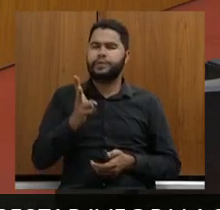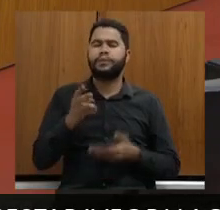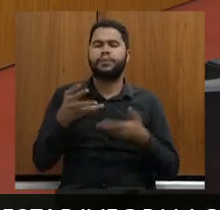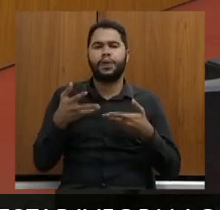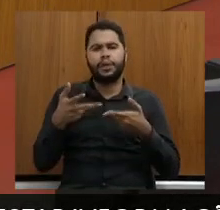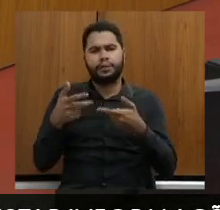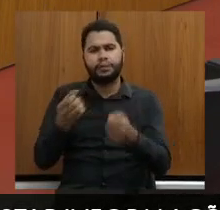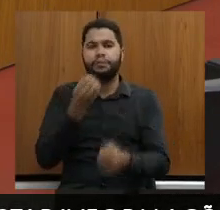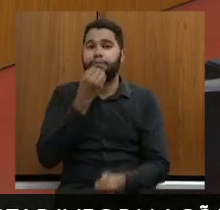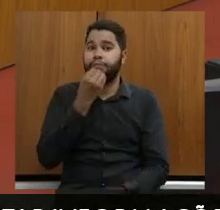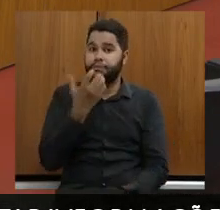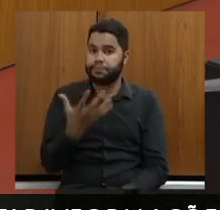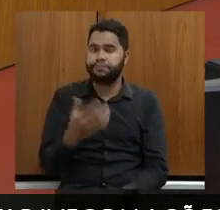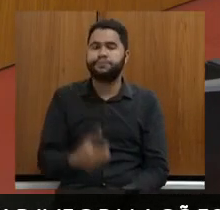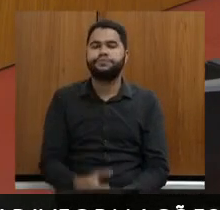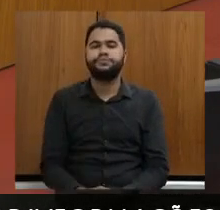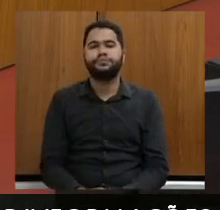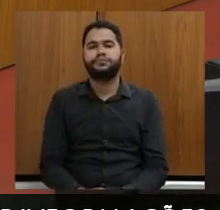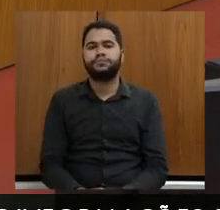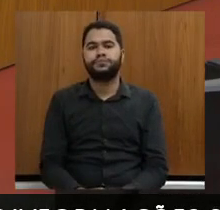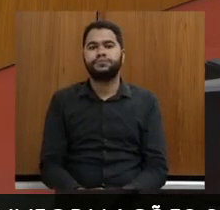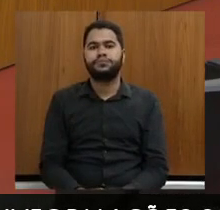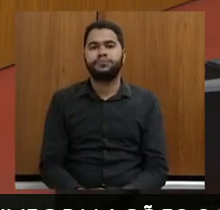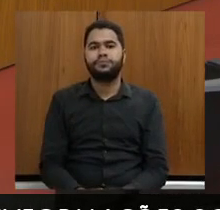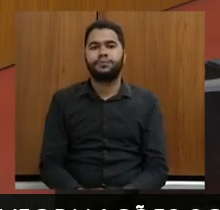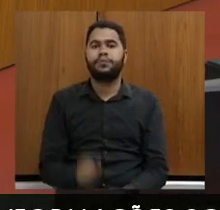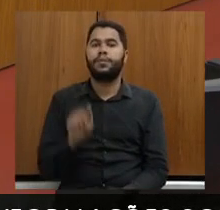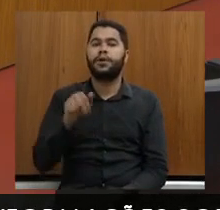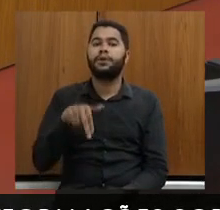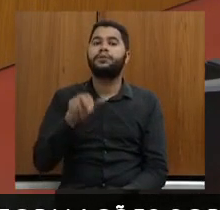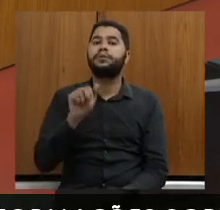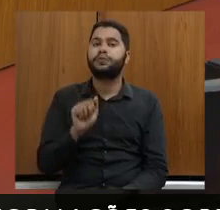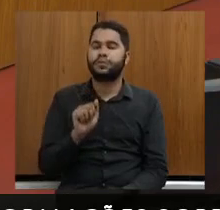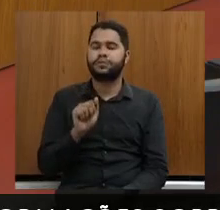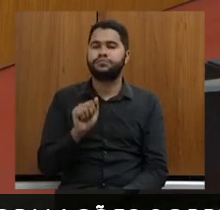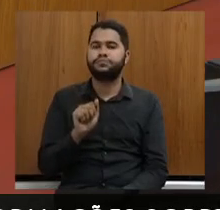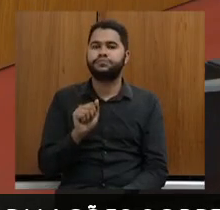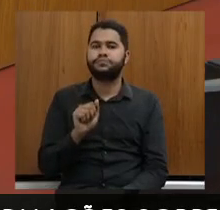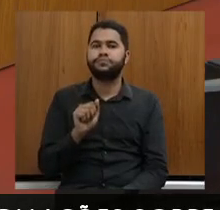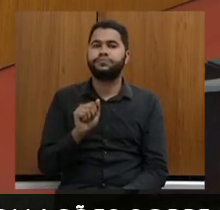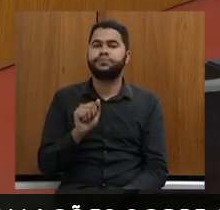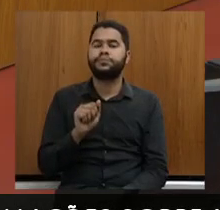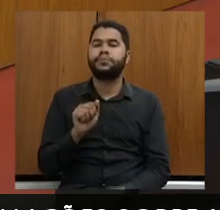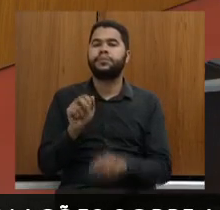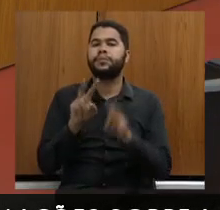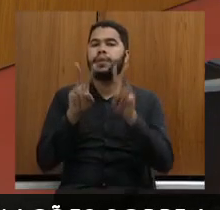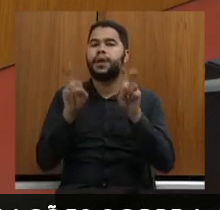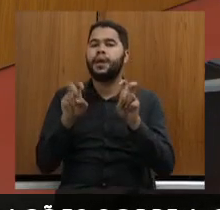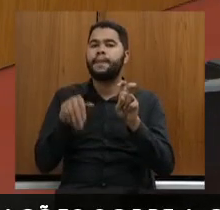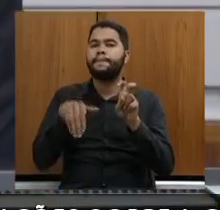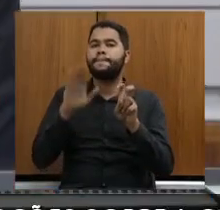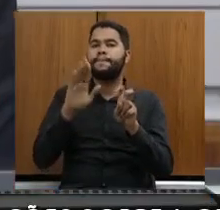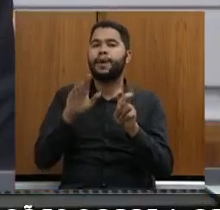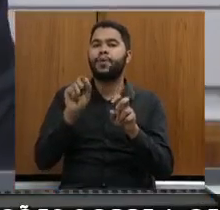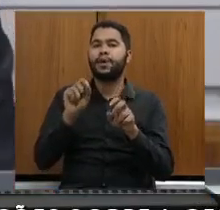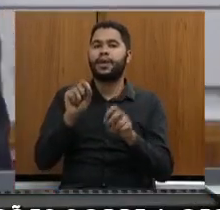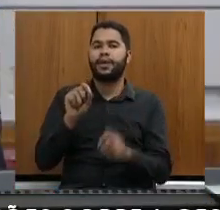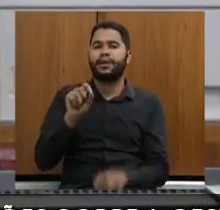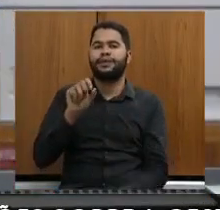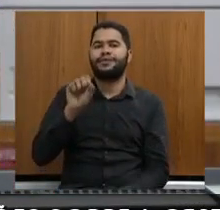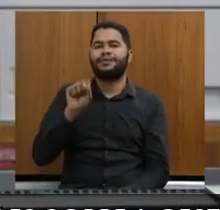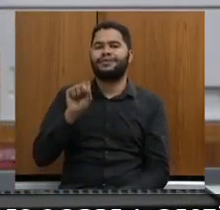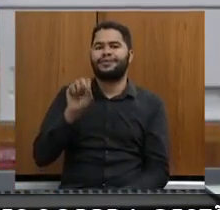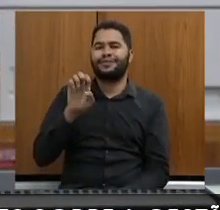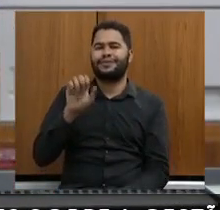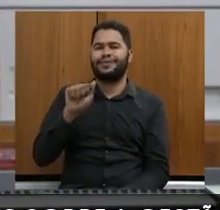atende os deputados muito bem Ana minha primeira questão é mais com relação ao Ceasa a